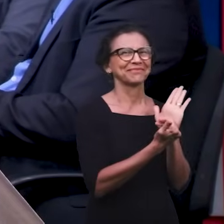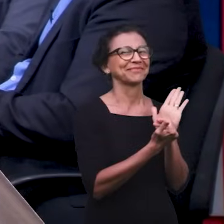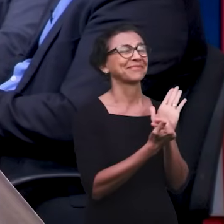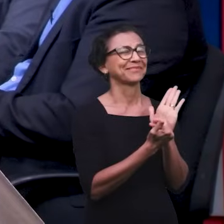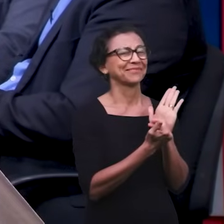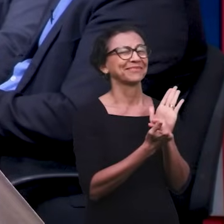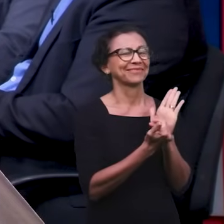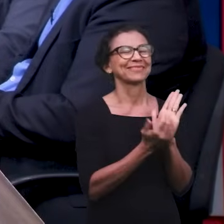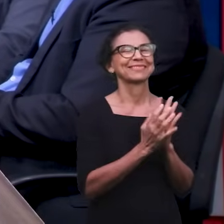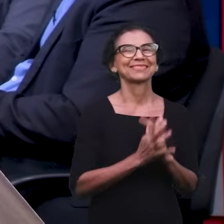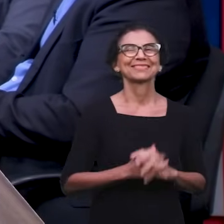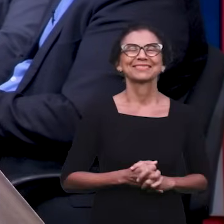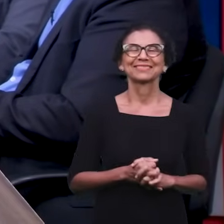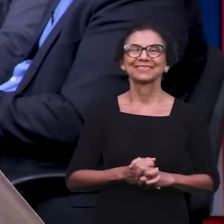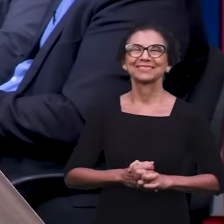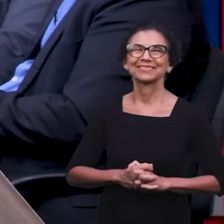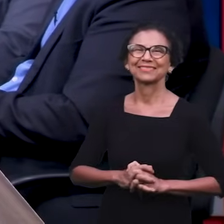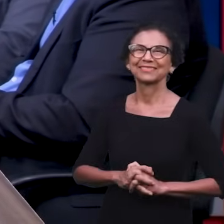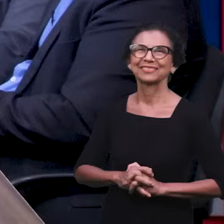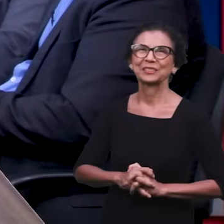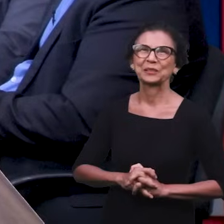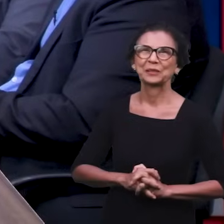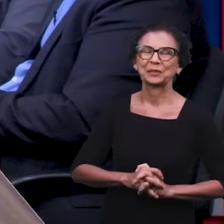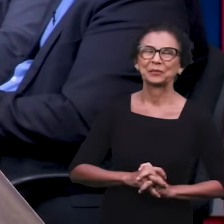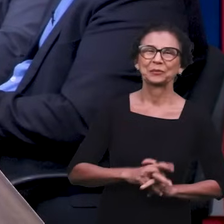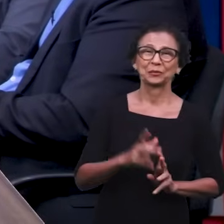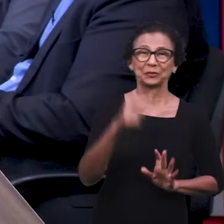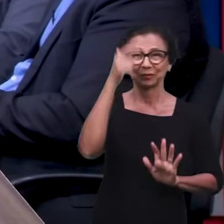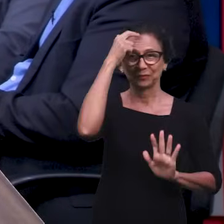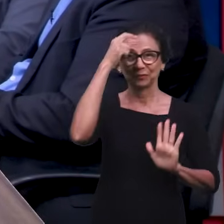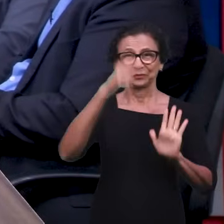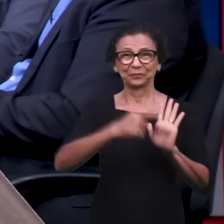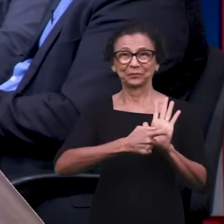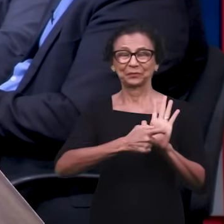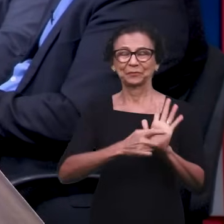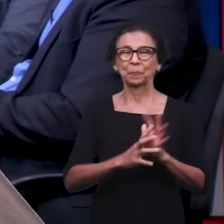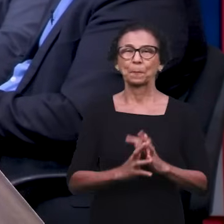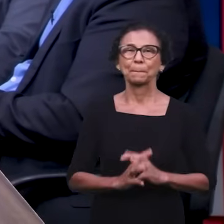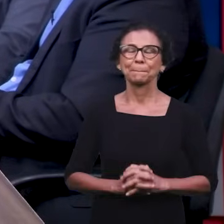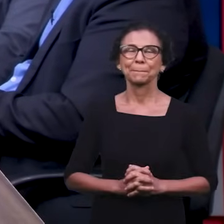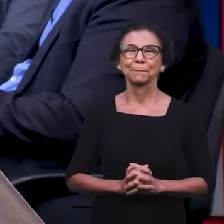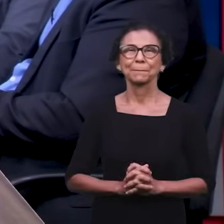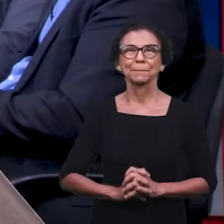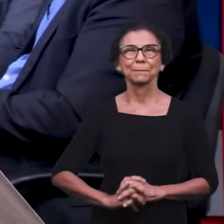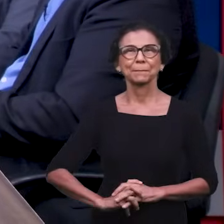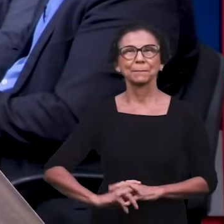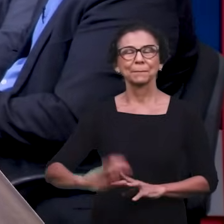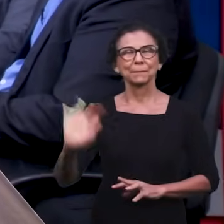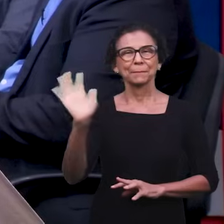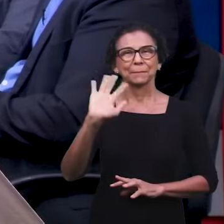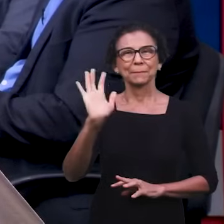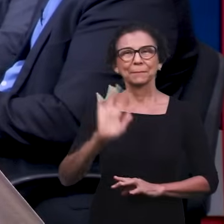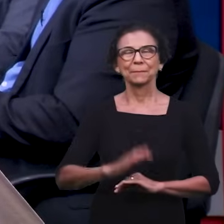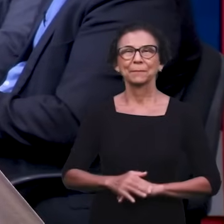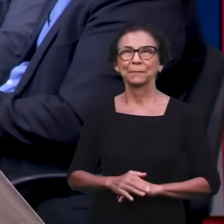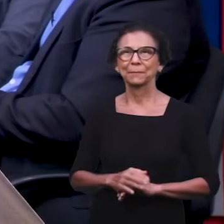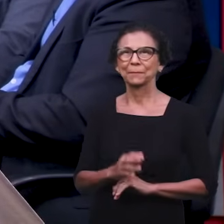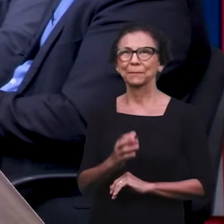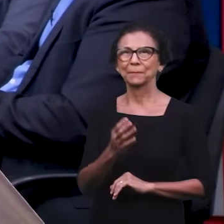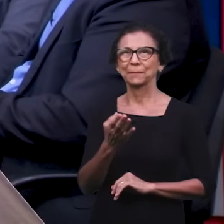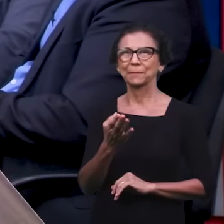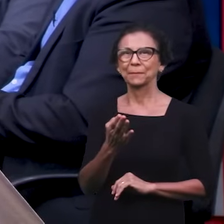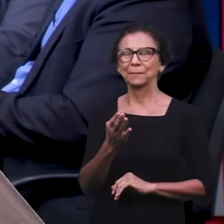mais coisas ainda para Tem nós mais falarmos a coisas respeito de ainda. inteligência artificial, né? Eu quero despedir, então, Tiago, a paz do Senhor,